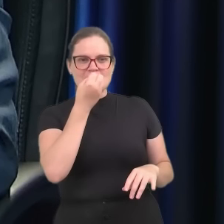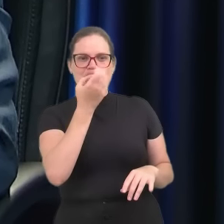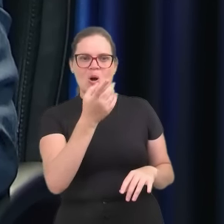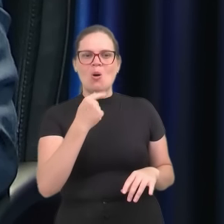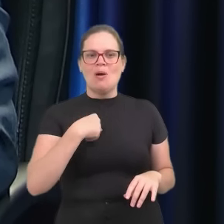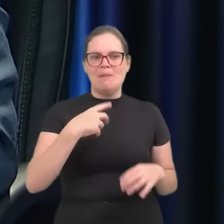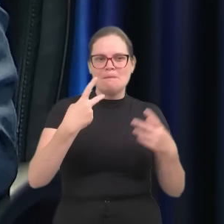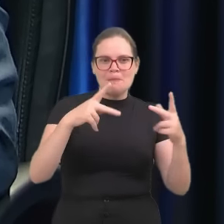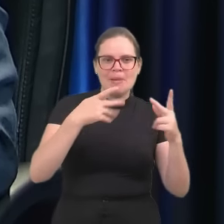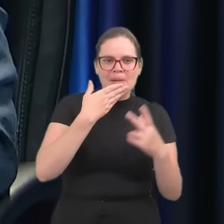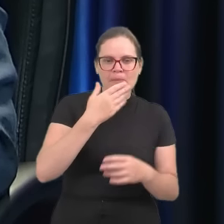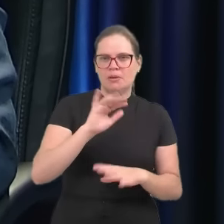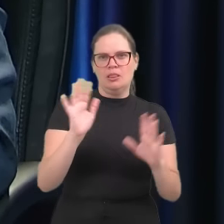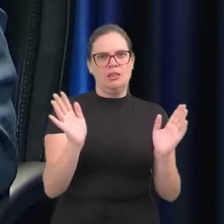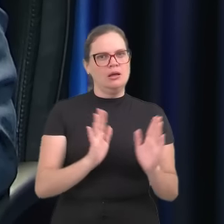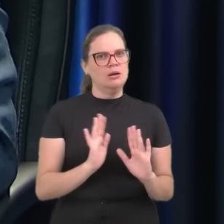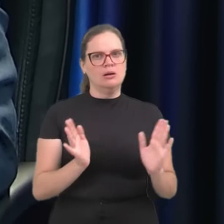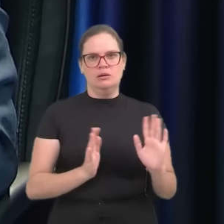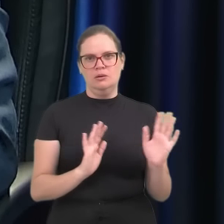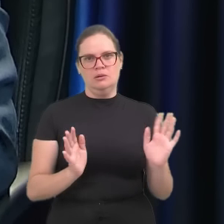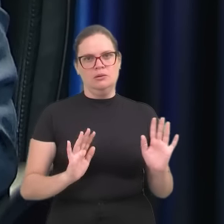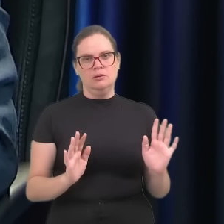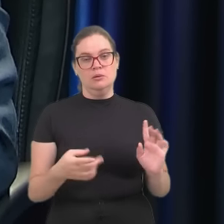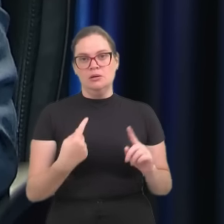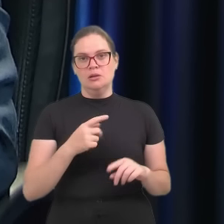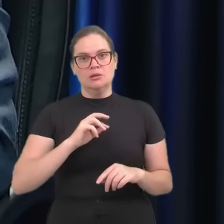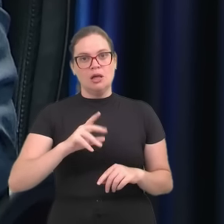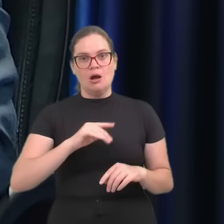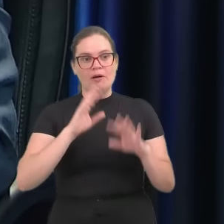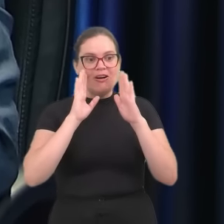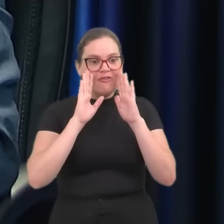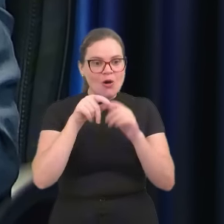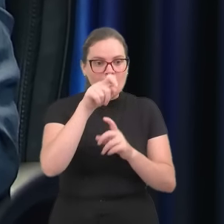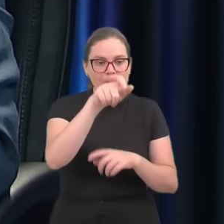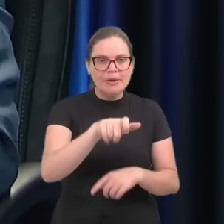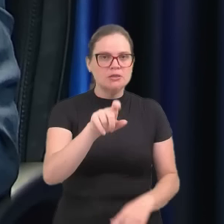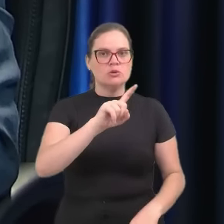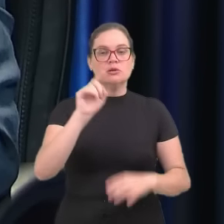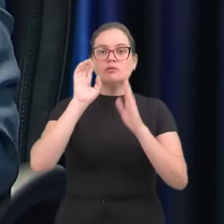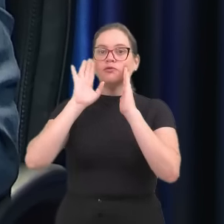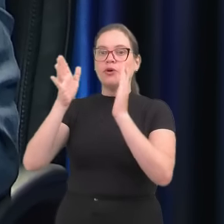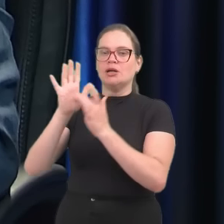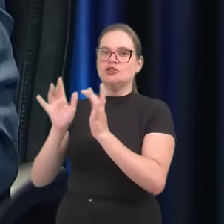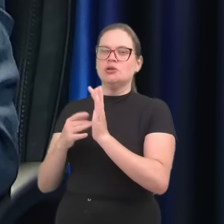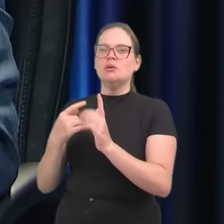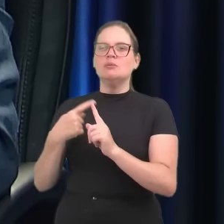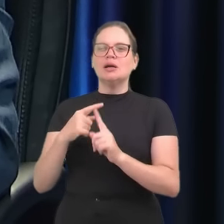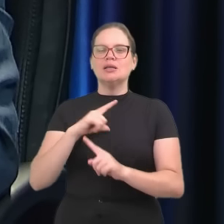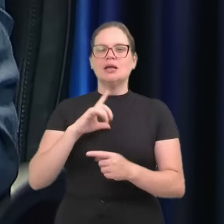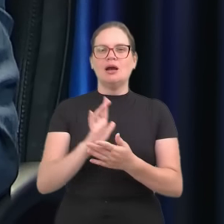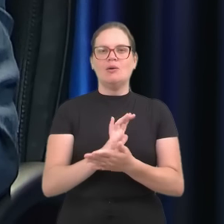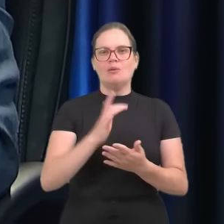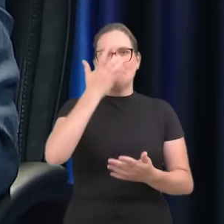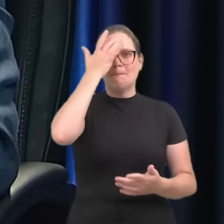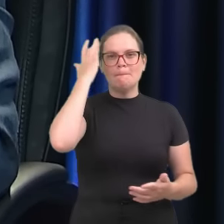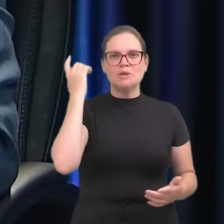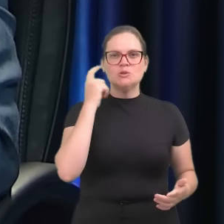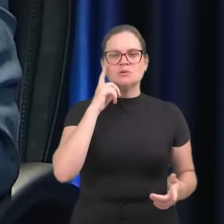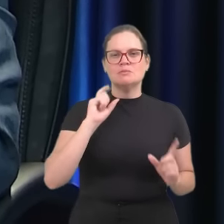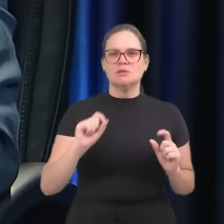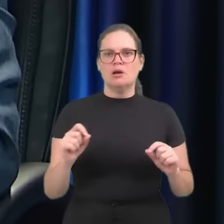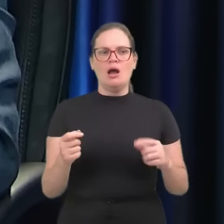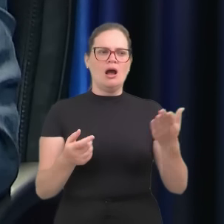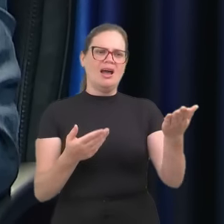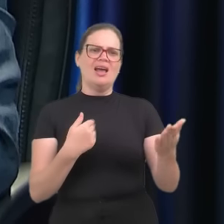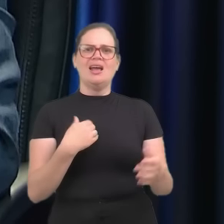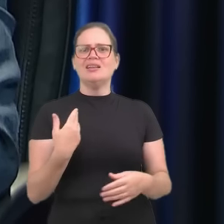Ele não pode mais ficar olhando para o homem, para aquele que um dia falou de Jesus para ele, né? Tem pessoas que